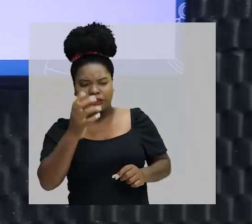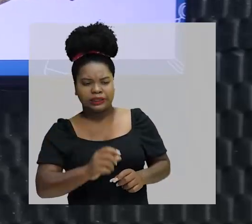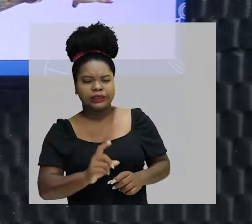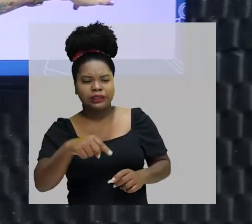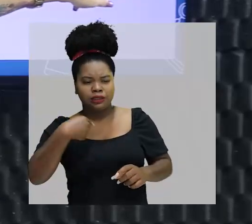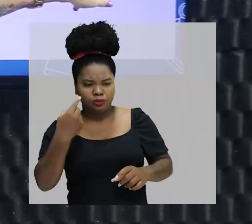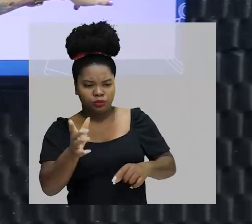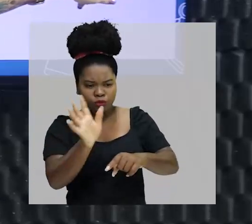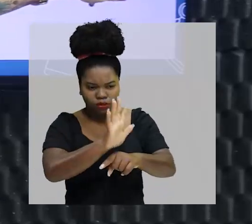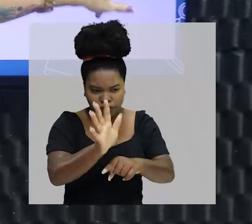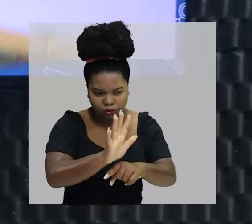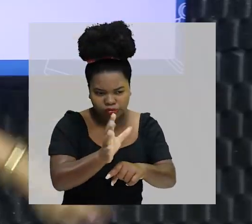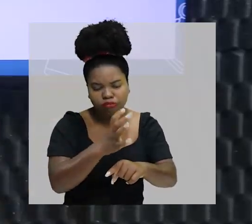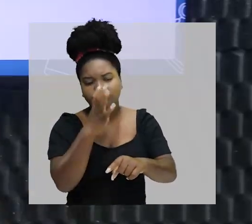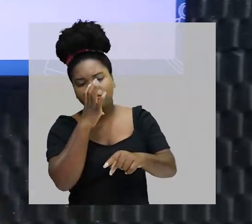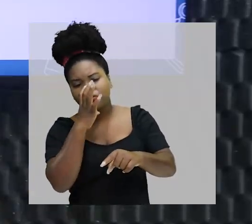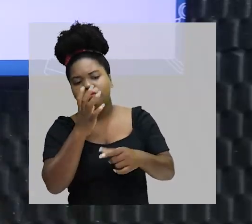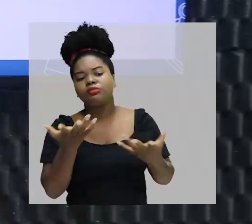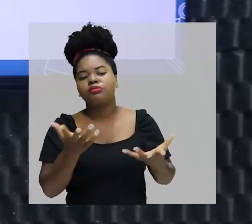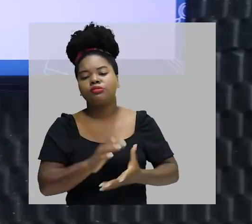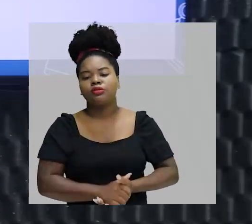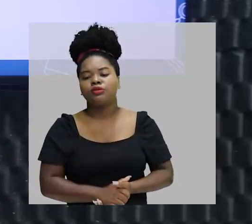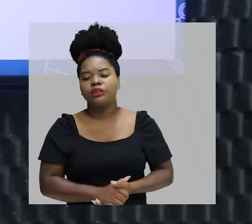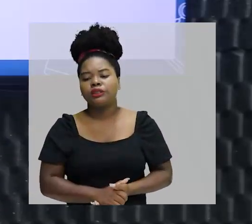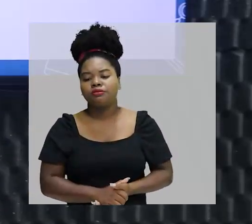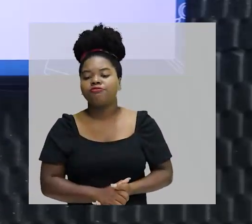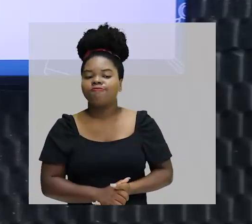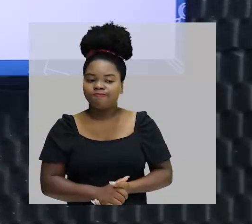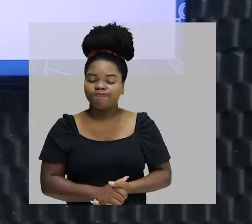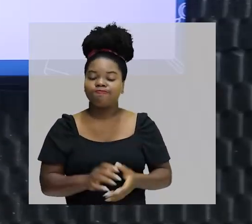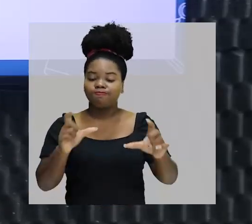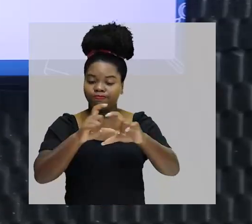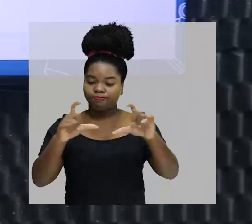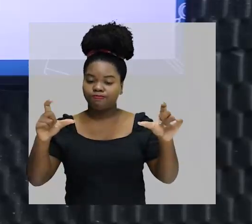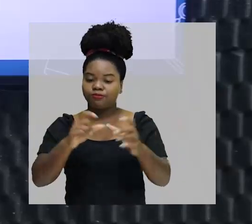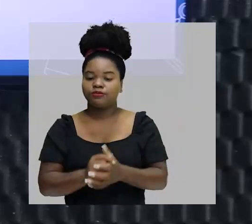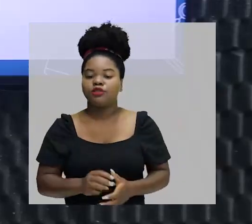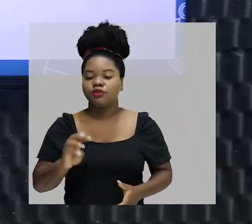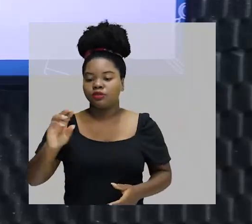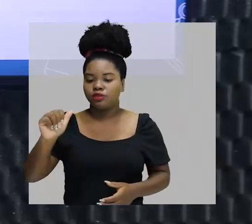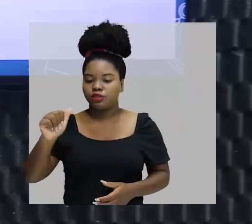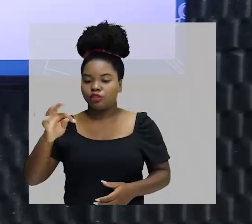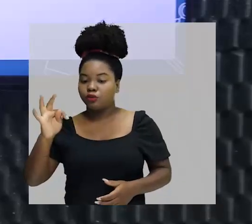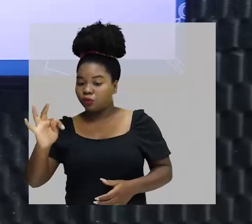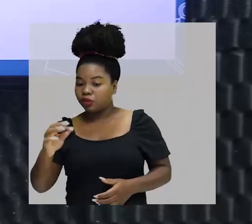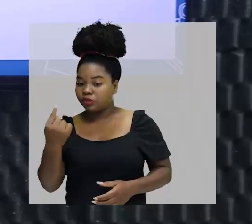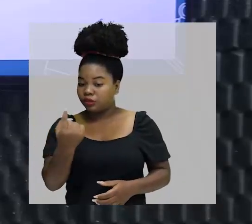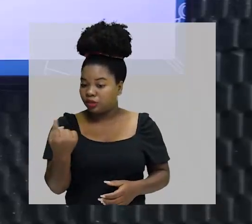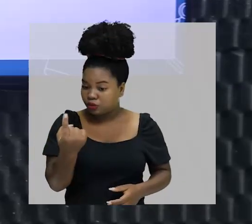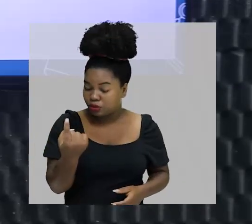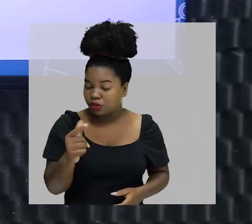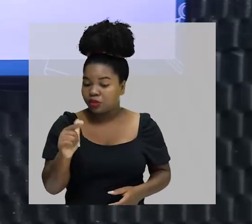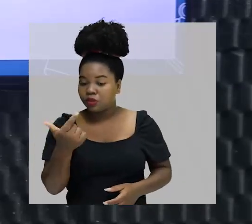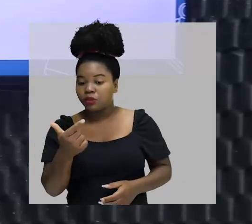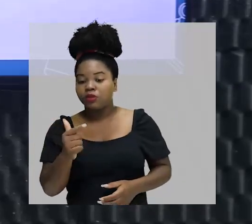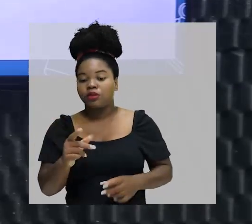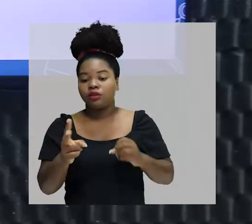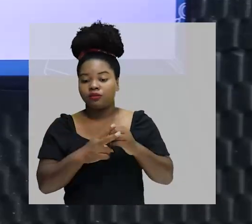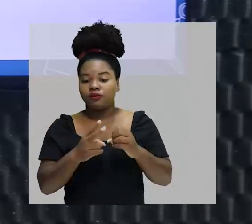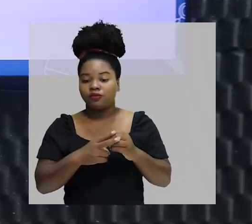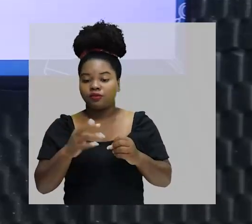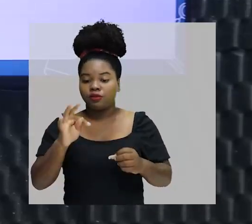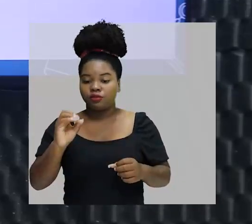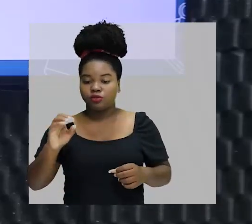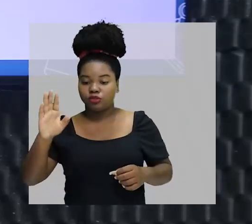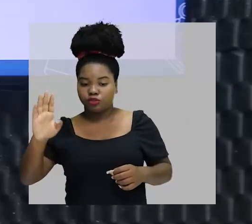ó, watching, que tem o ING, ele está sendo usado sozinho na frase. Não tem o verbo to be, não tem